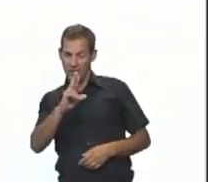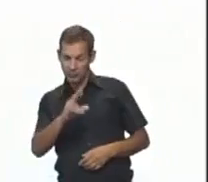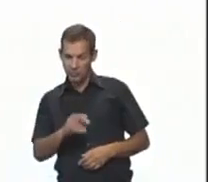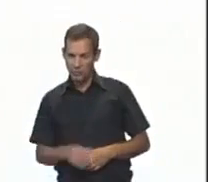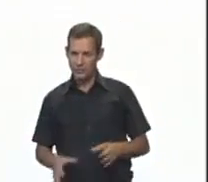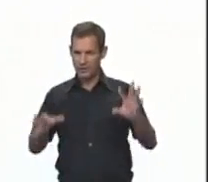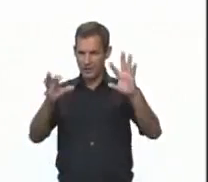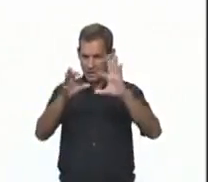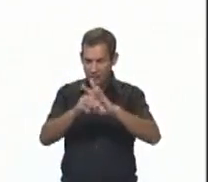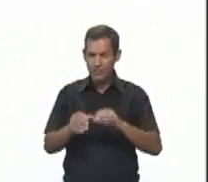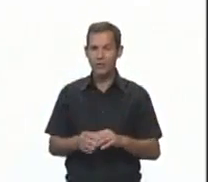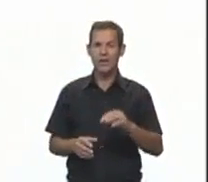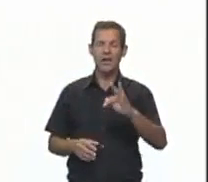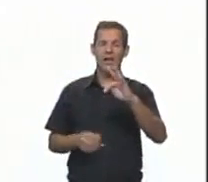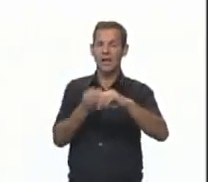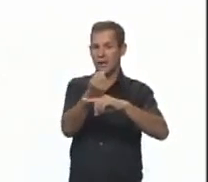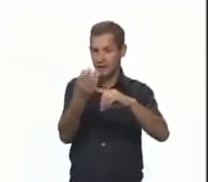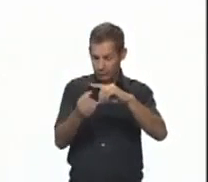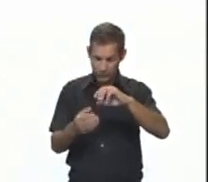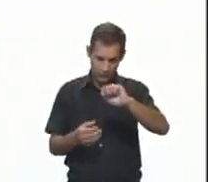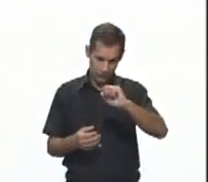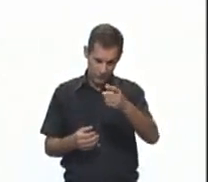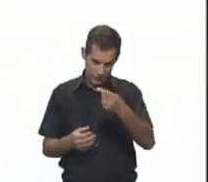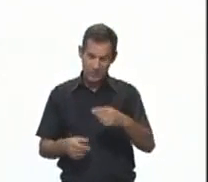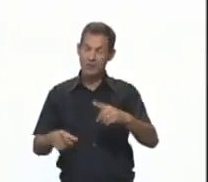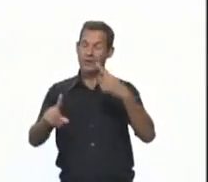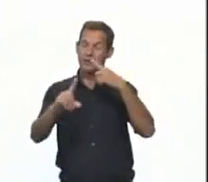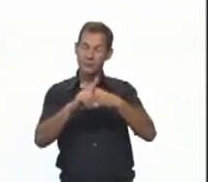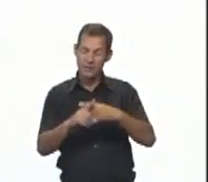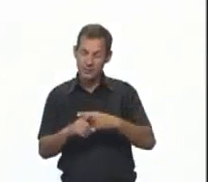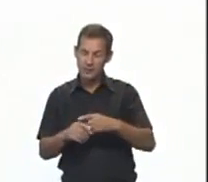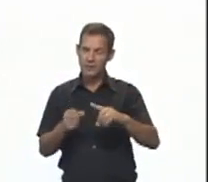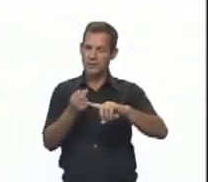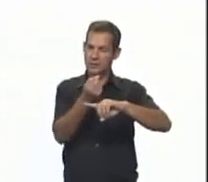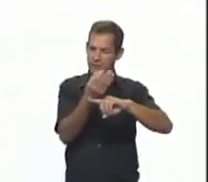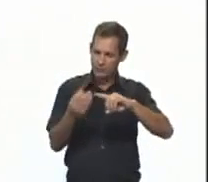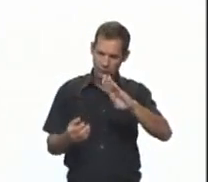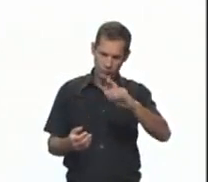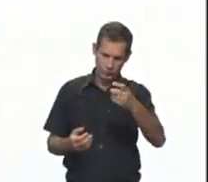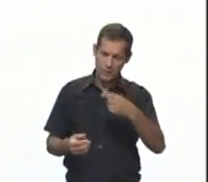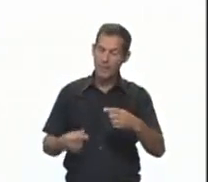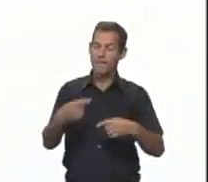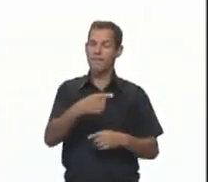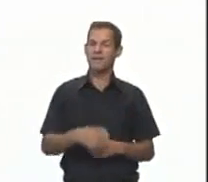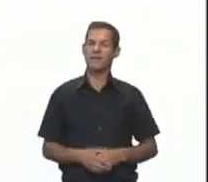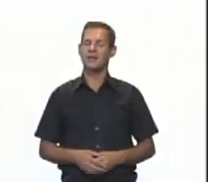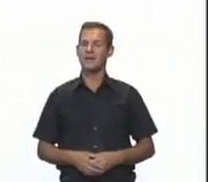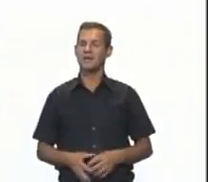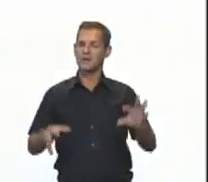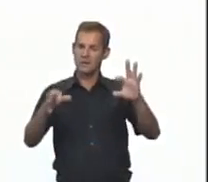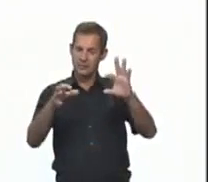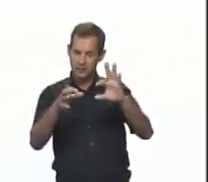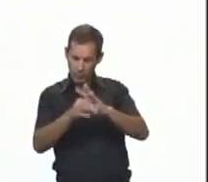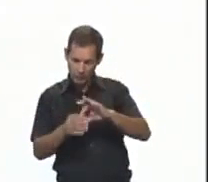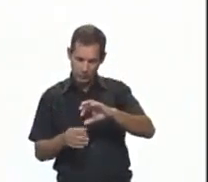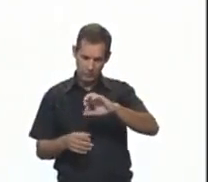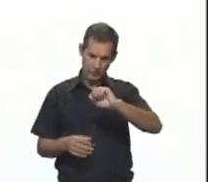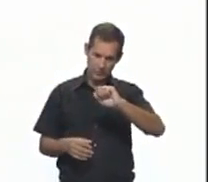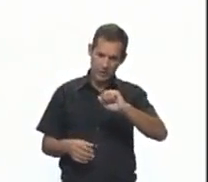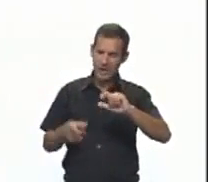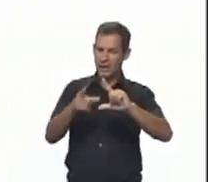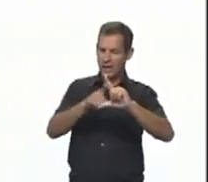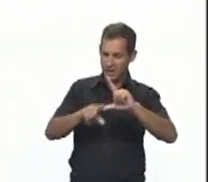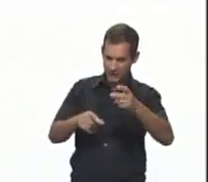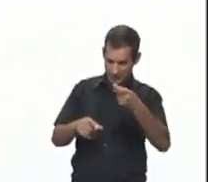dessa integral é a função a de x vezes a função b de x, menos a integral de a' de x,